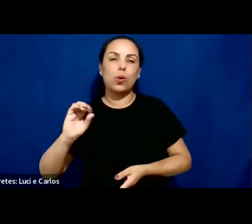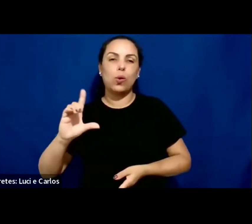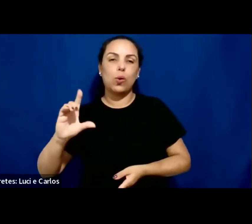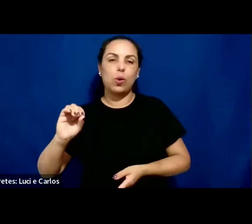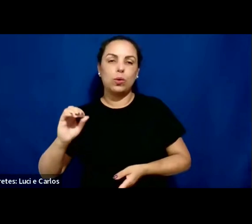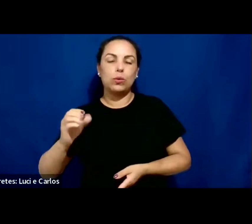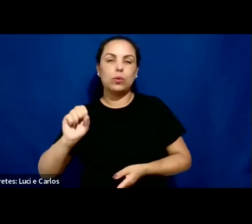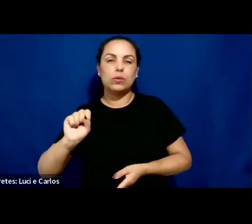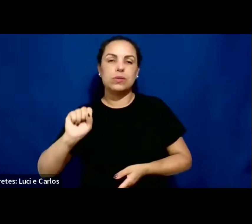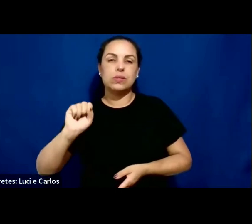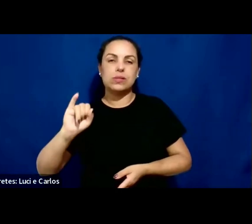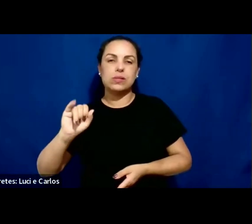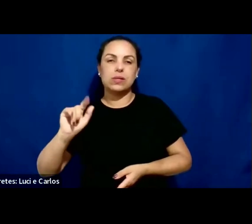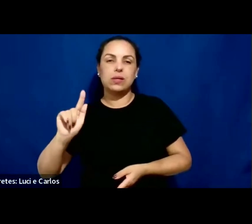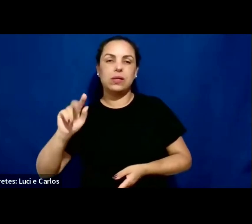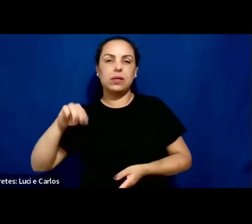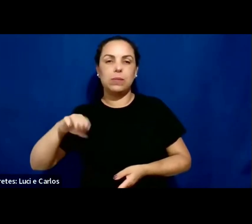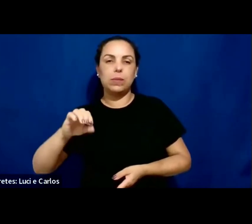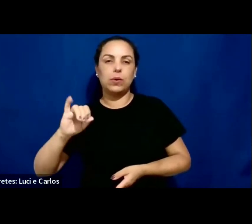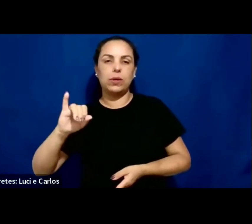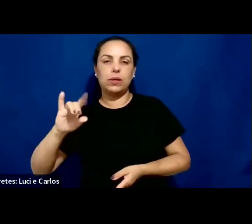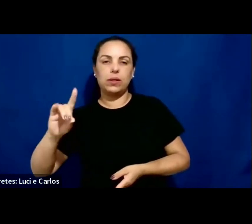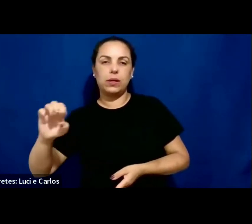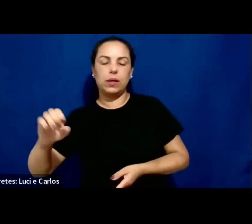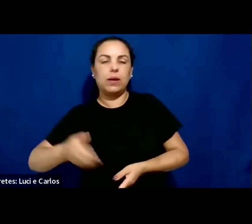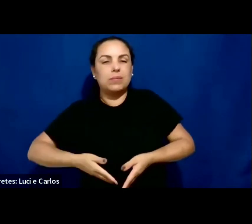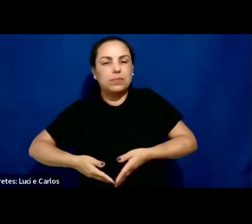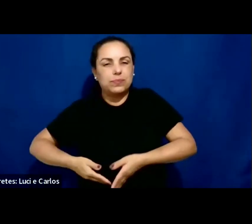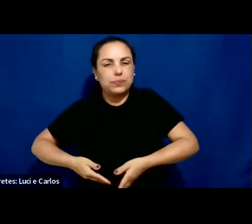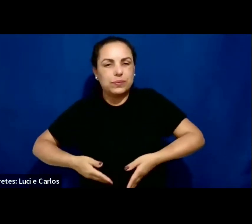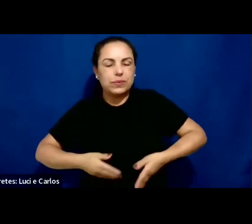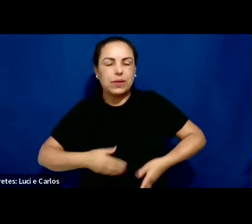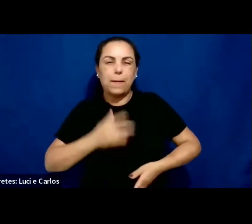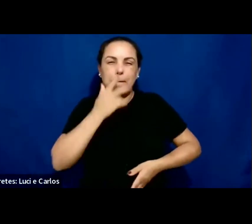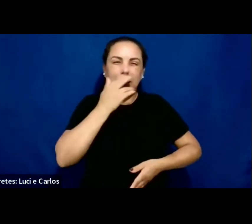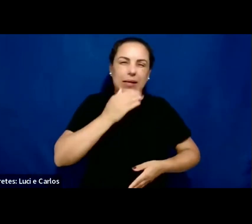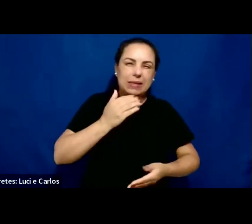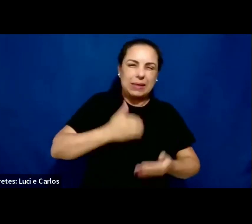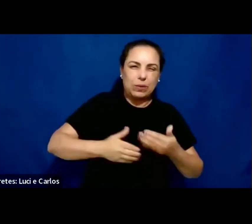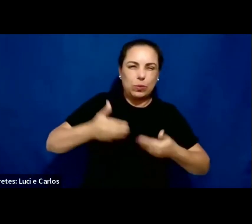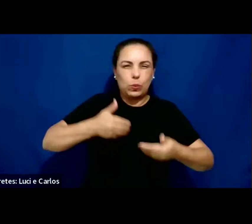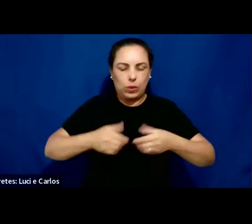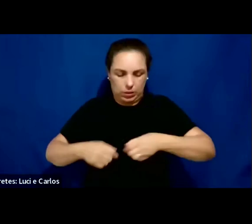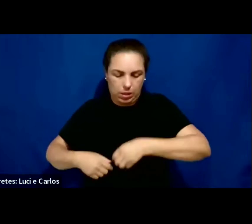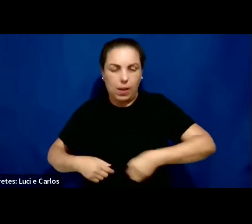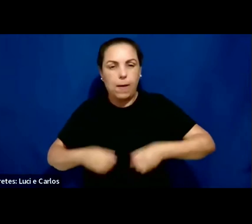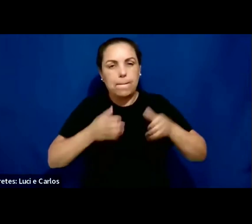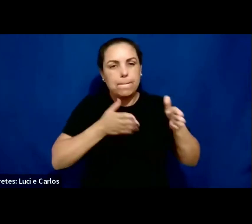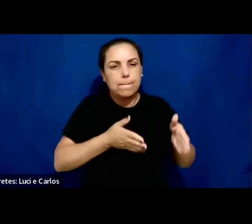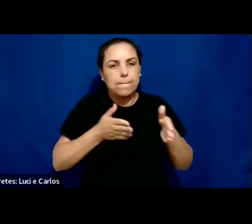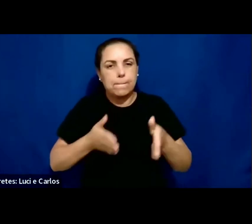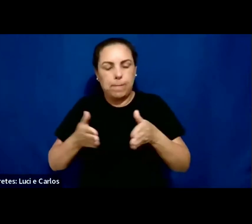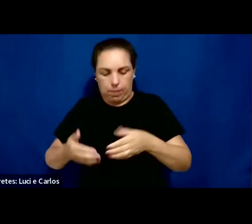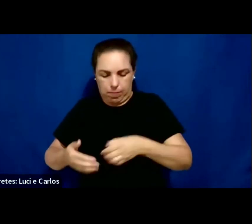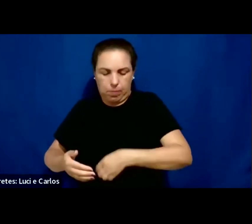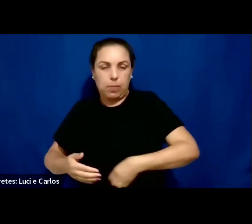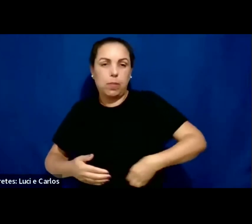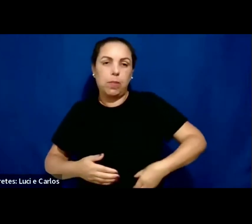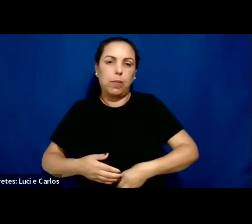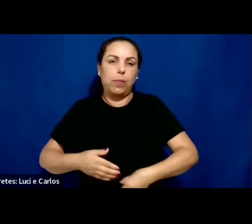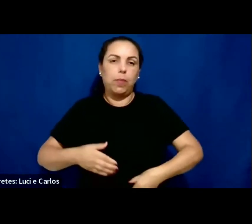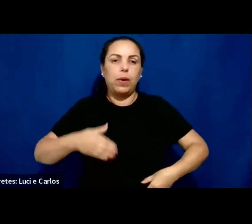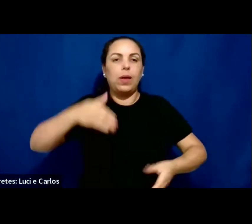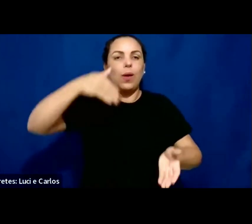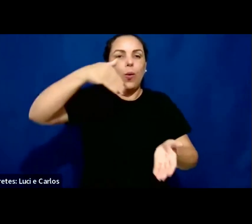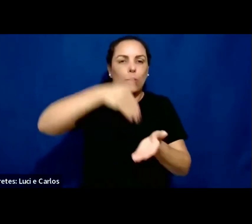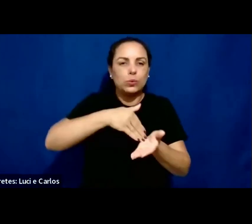o sigmoide é quem organiza, né, o pessoal que vai ser colocado para fora. E depois do